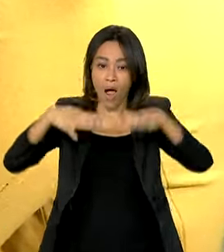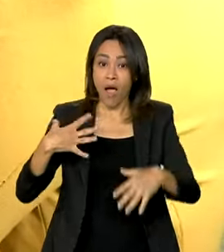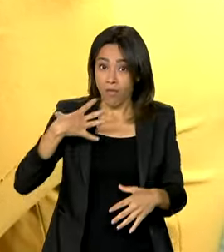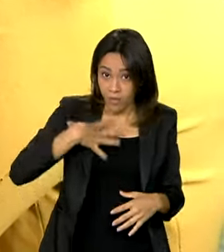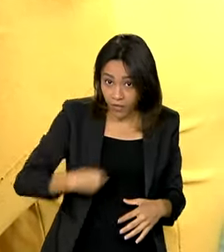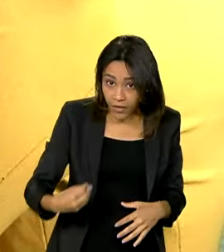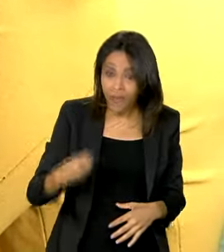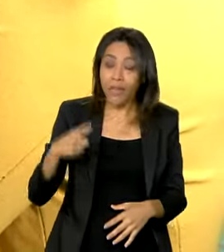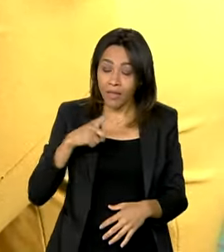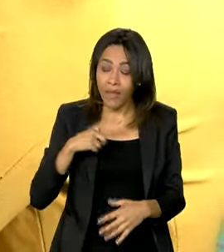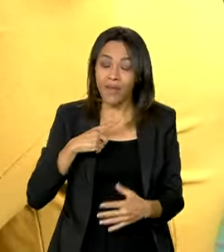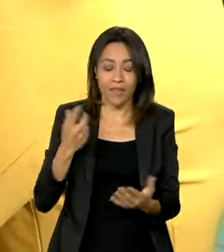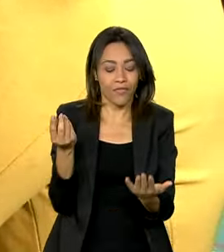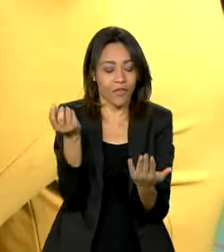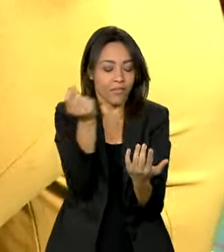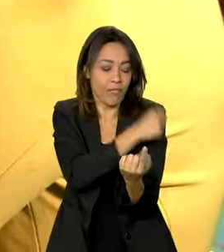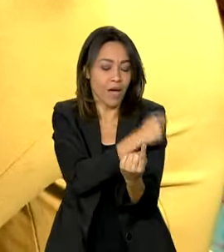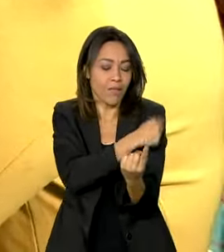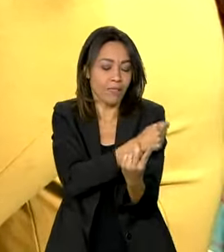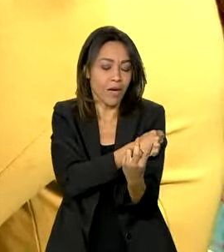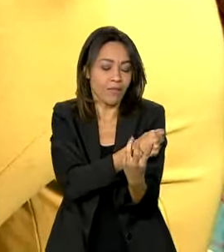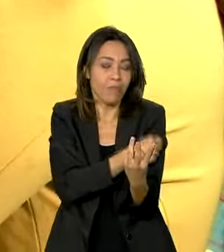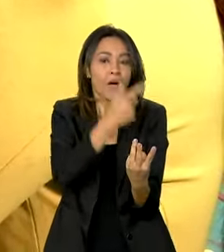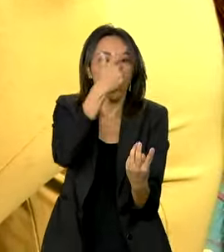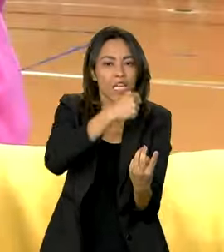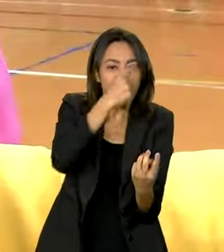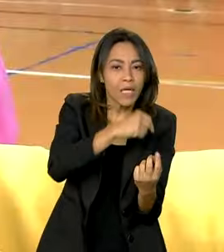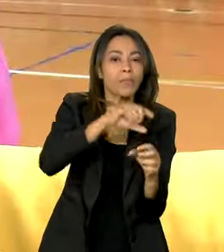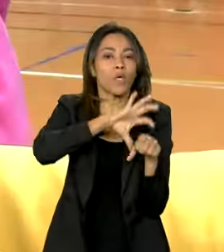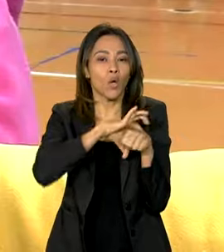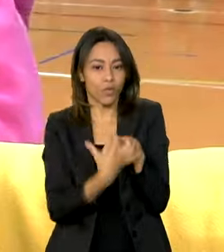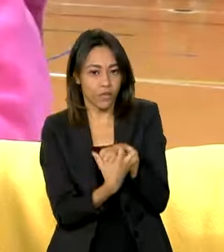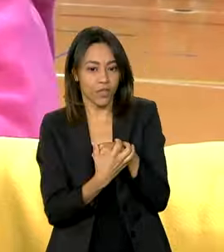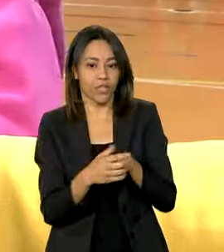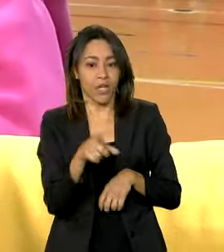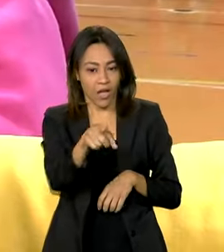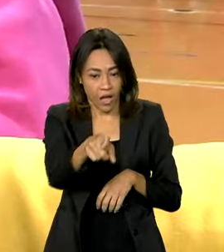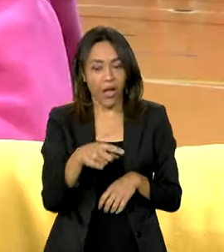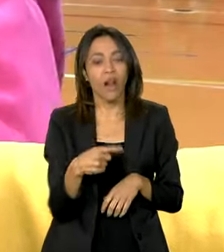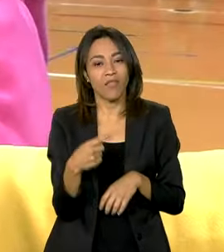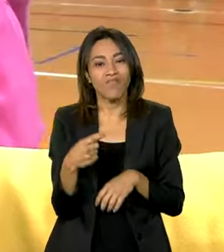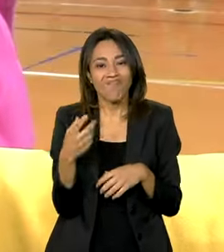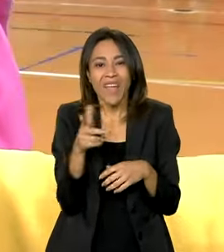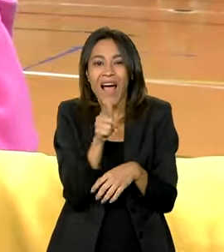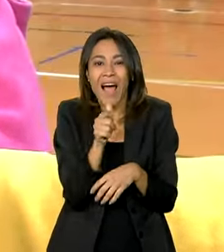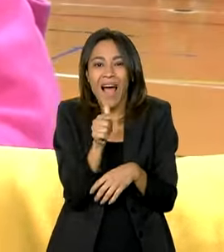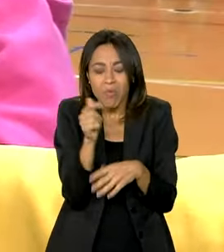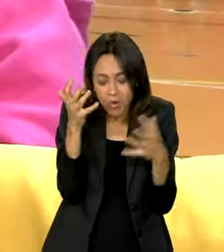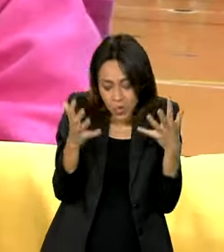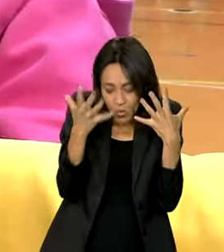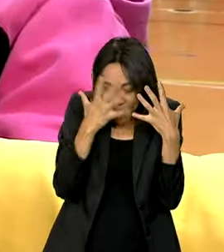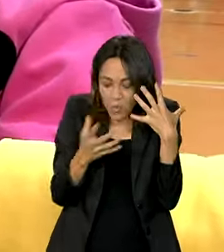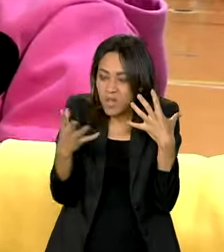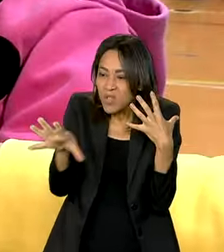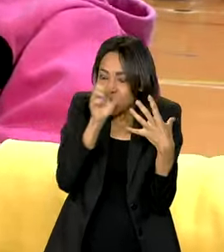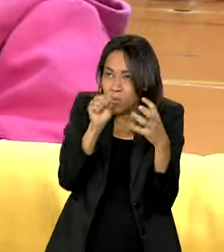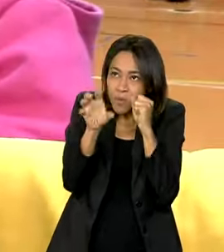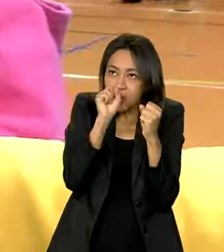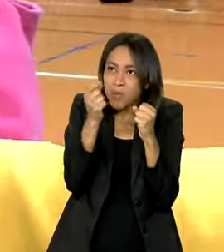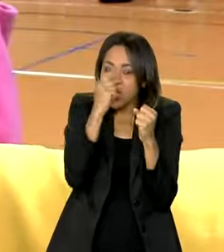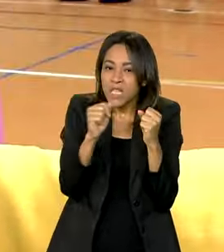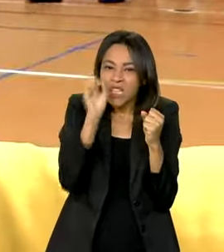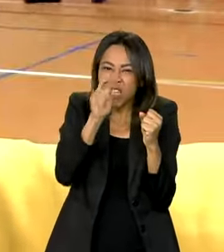aqui as vacinas contra gripe e Covid. Ela ficou um pouco na água, aí também ela ficou meio gripadinha, né? E eu fiquei com